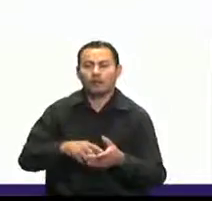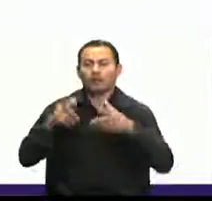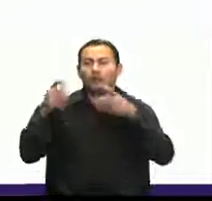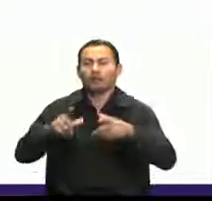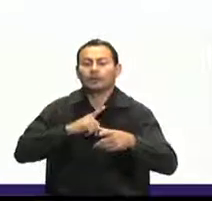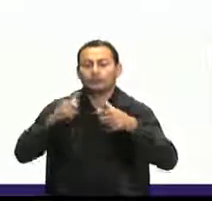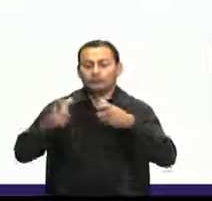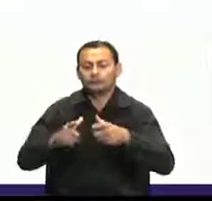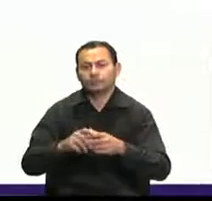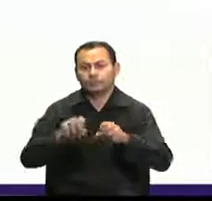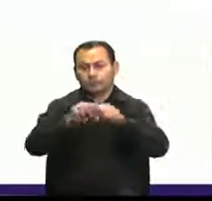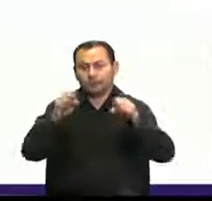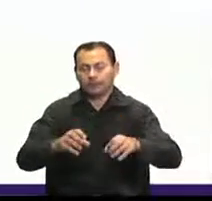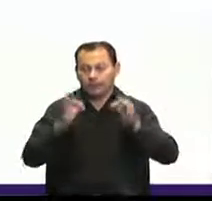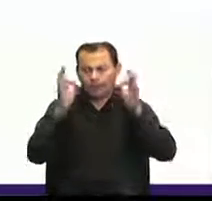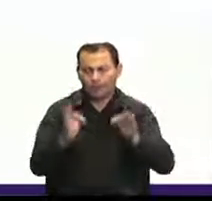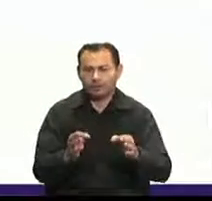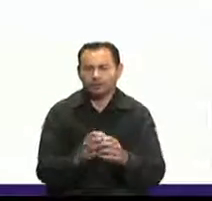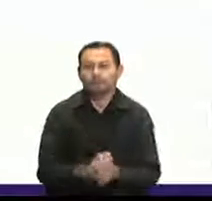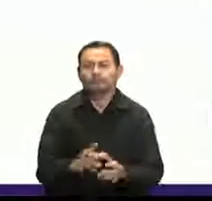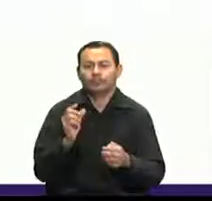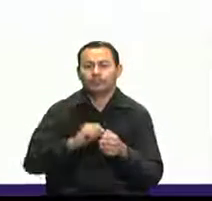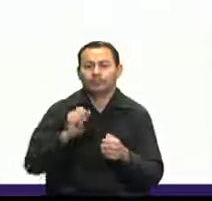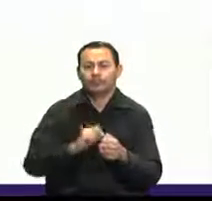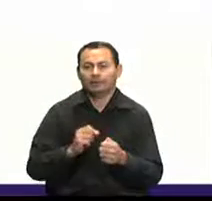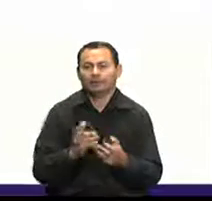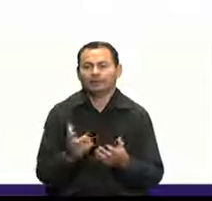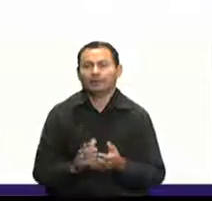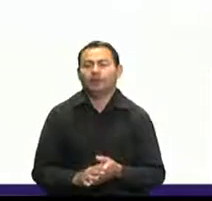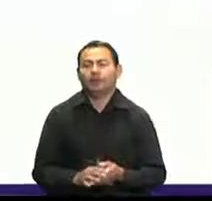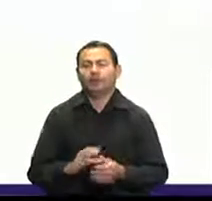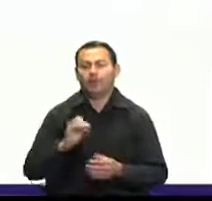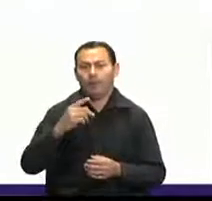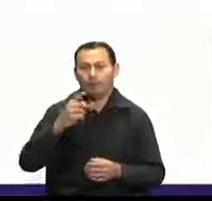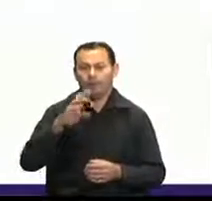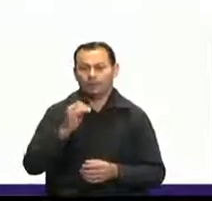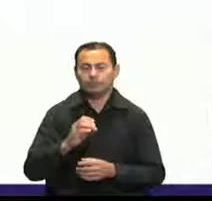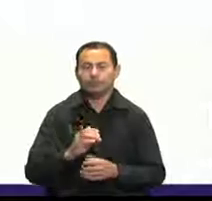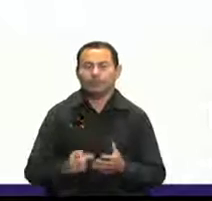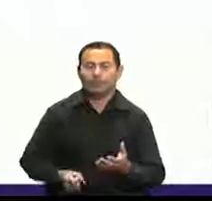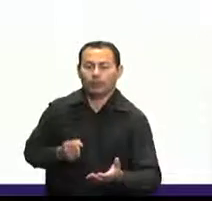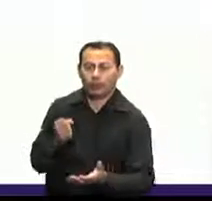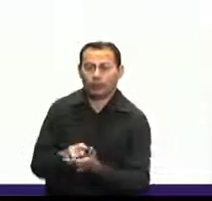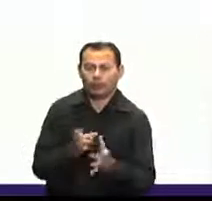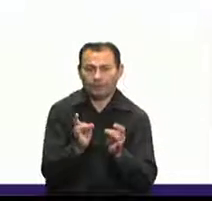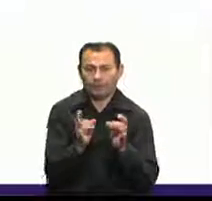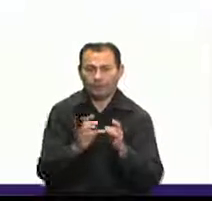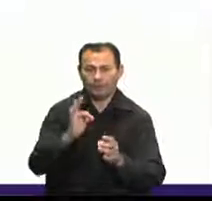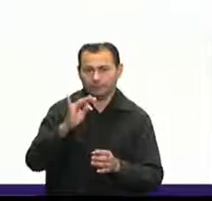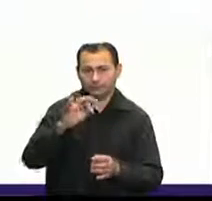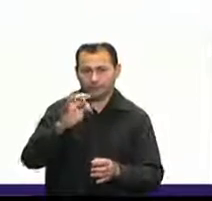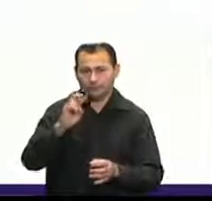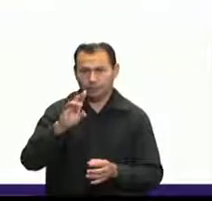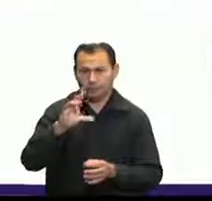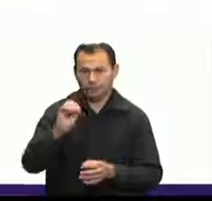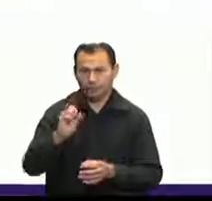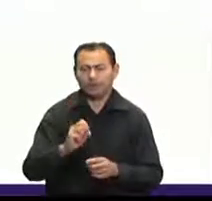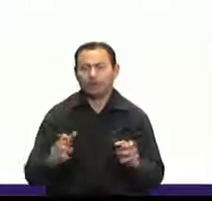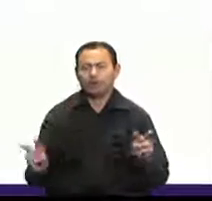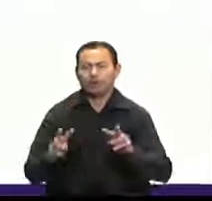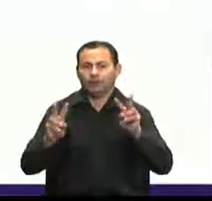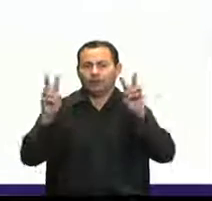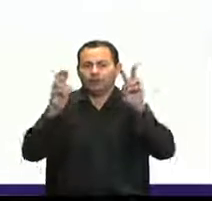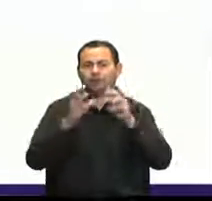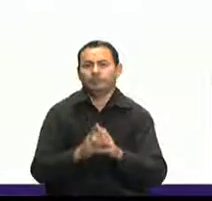um sistema adequado à realização de operações de compra e venda de títulos e valores